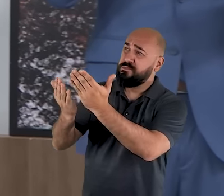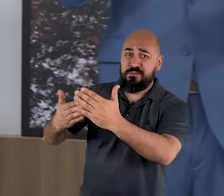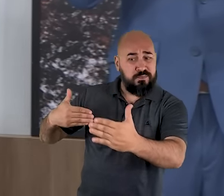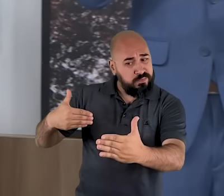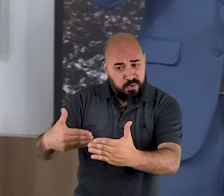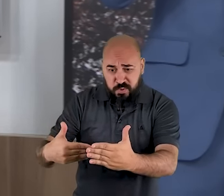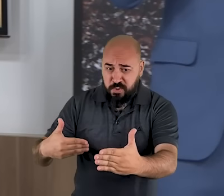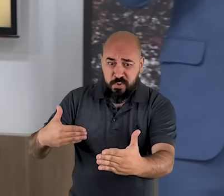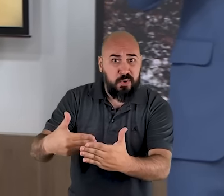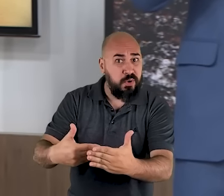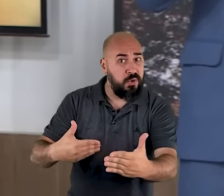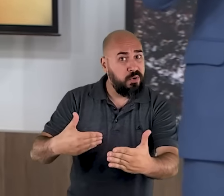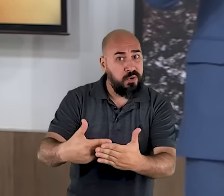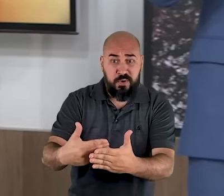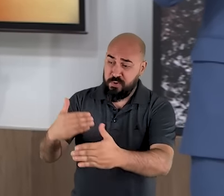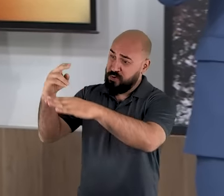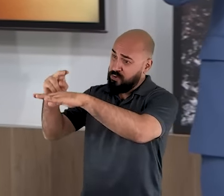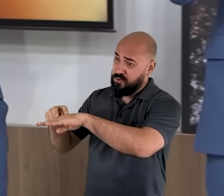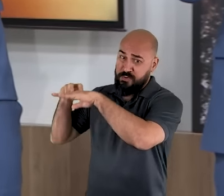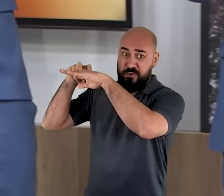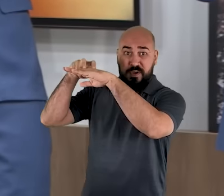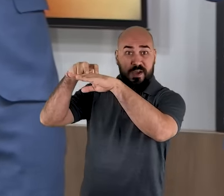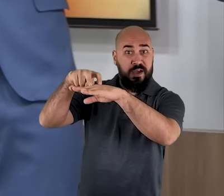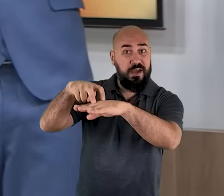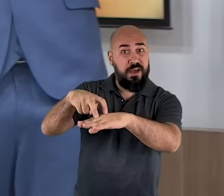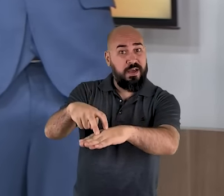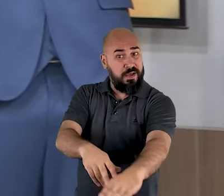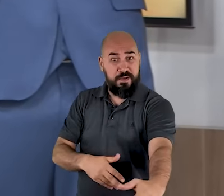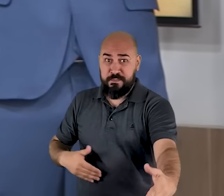pouco mais, Ele